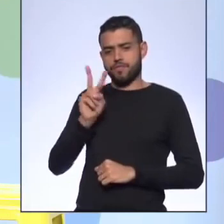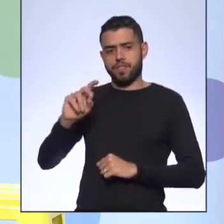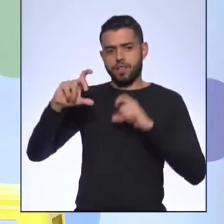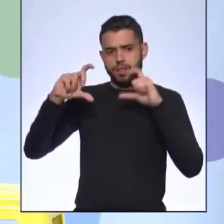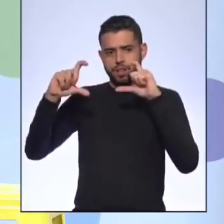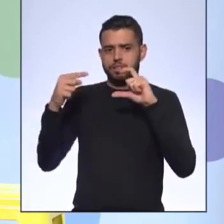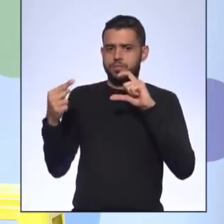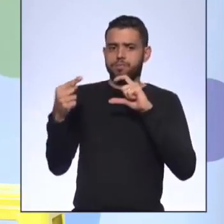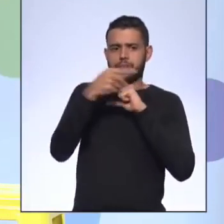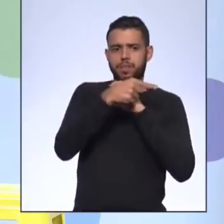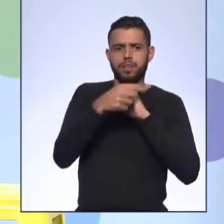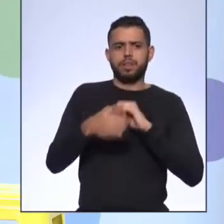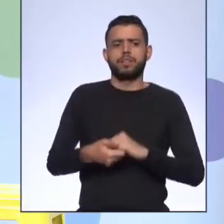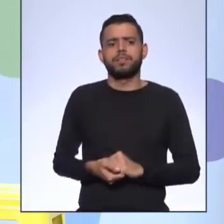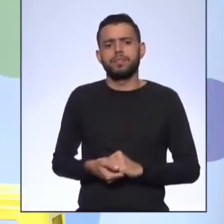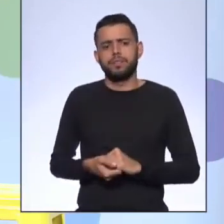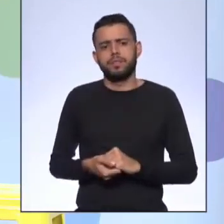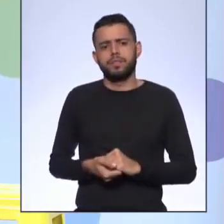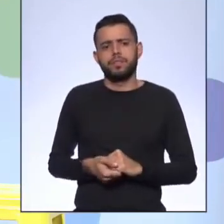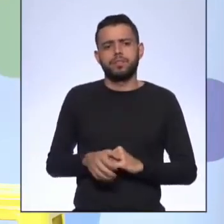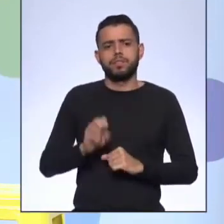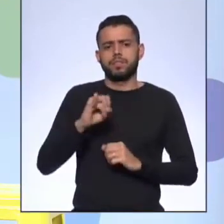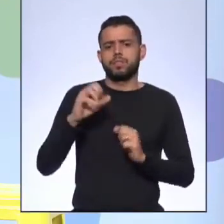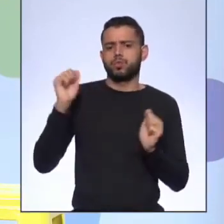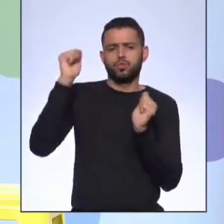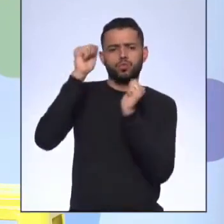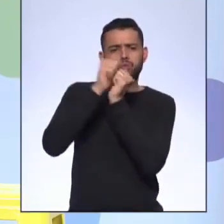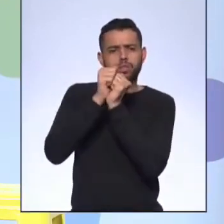cá. Então, quando a gente se junta,